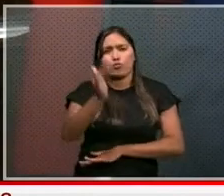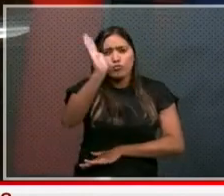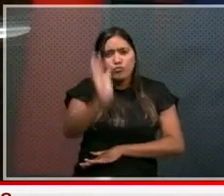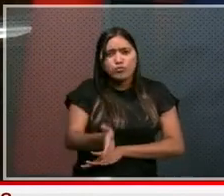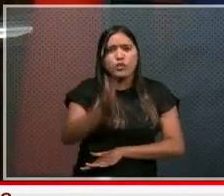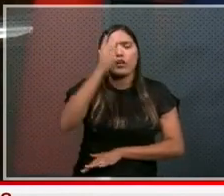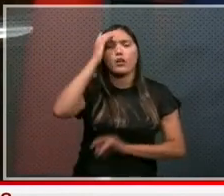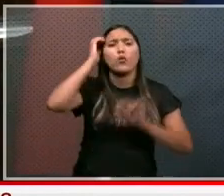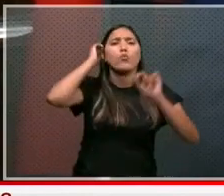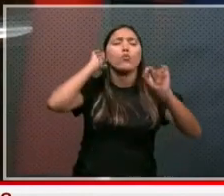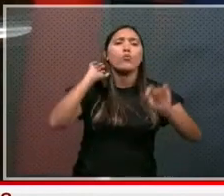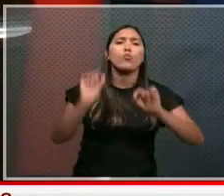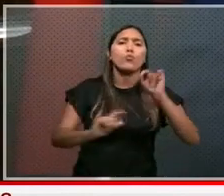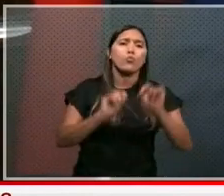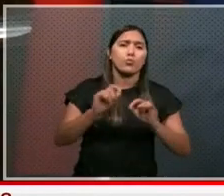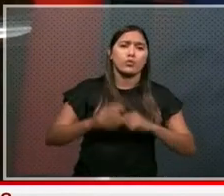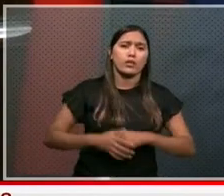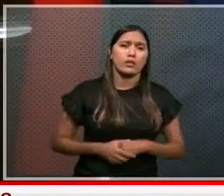que